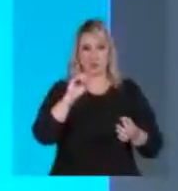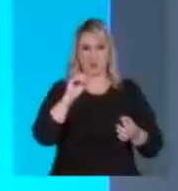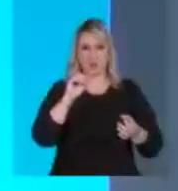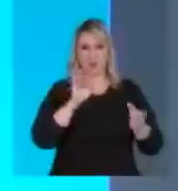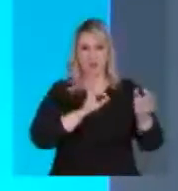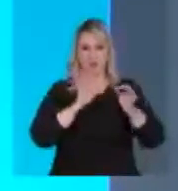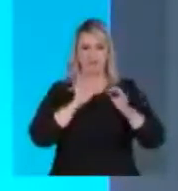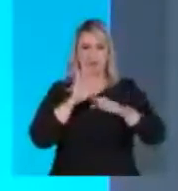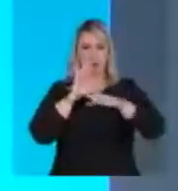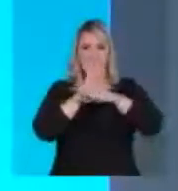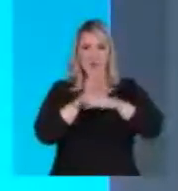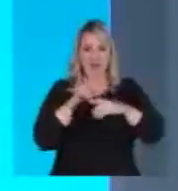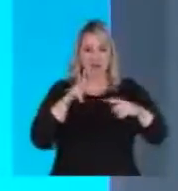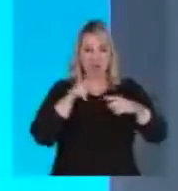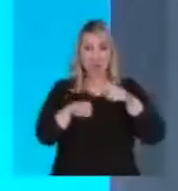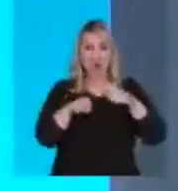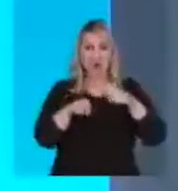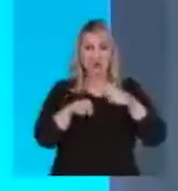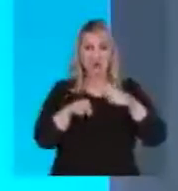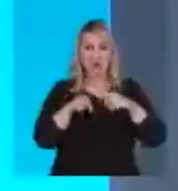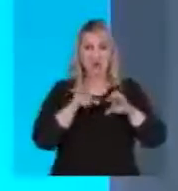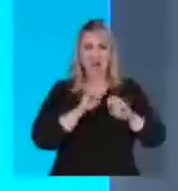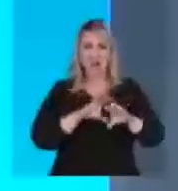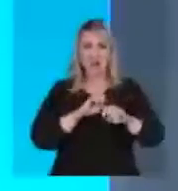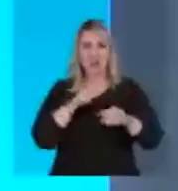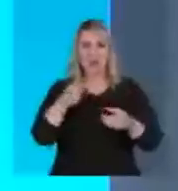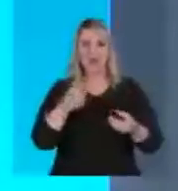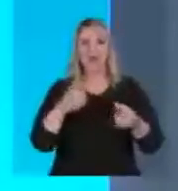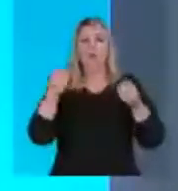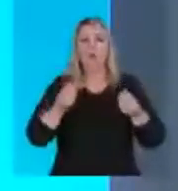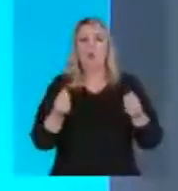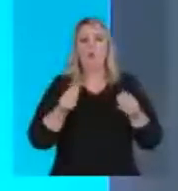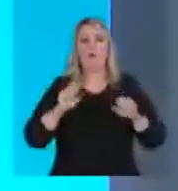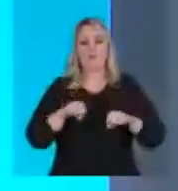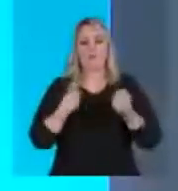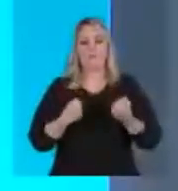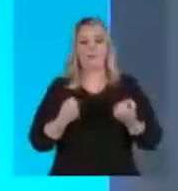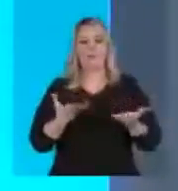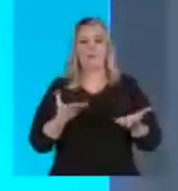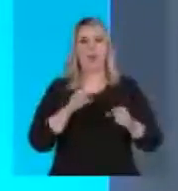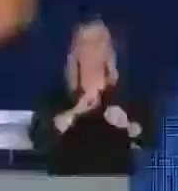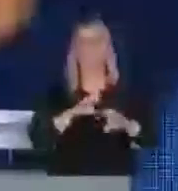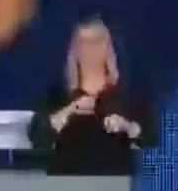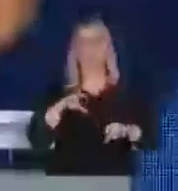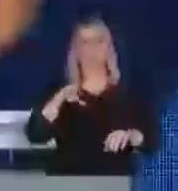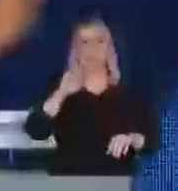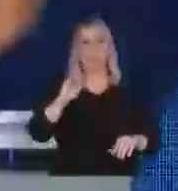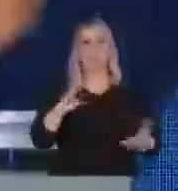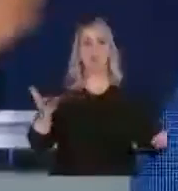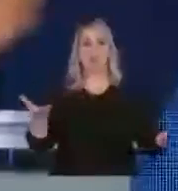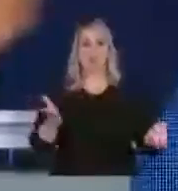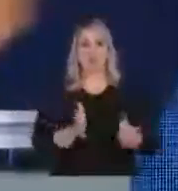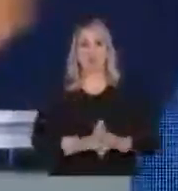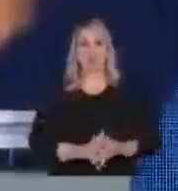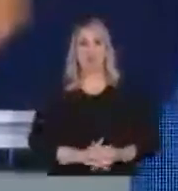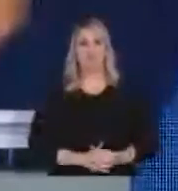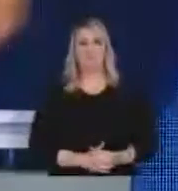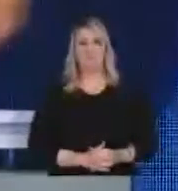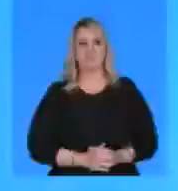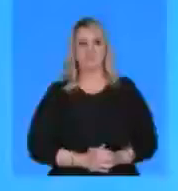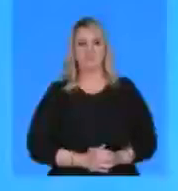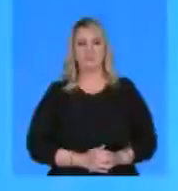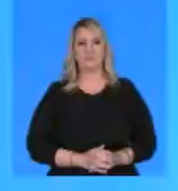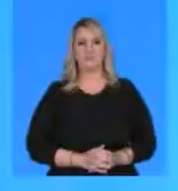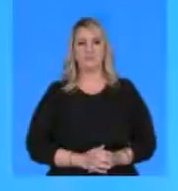cortar os recursos da educação com que moral o senhor defender a educação no estado do rio de janeiro candidato o senhor tem um minuto e meio para responder